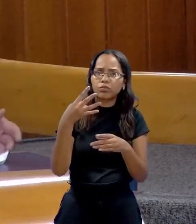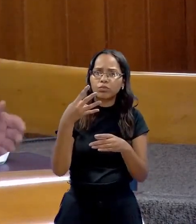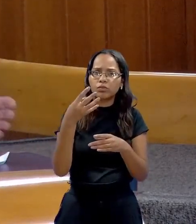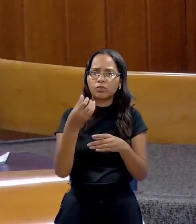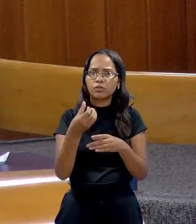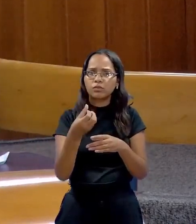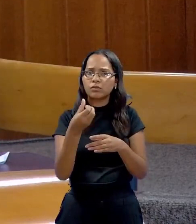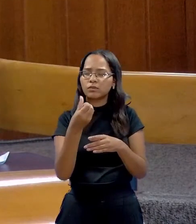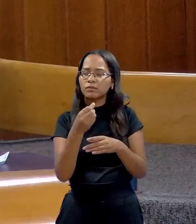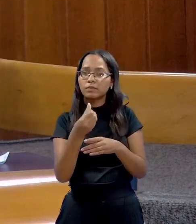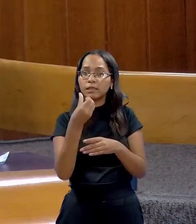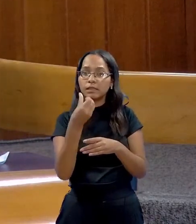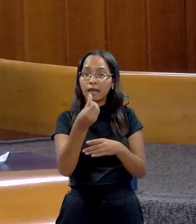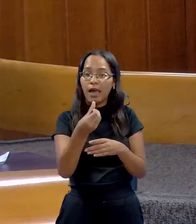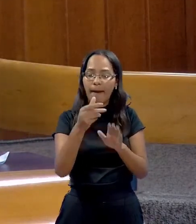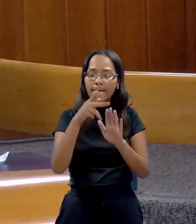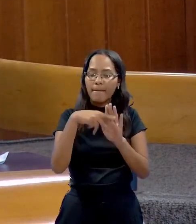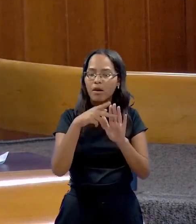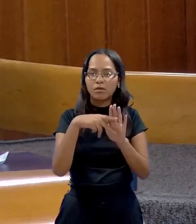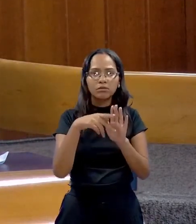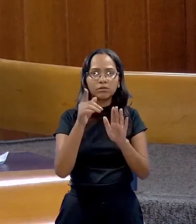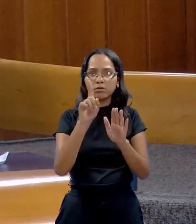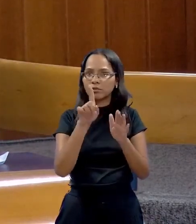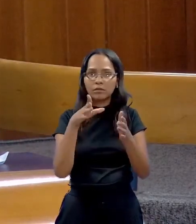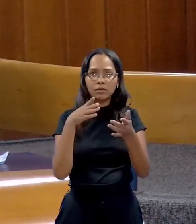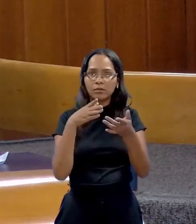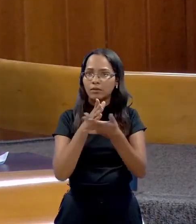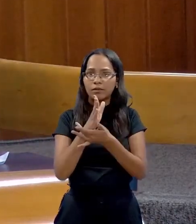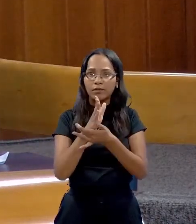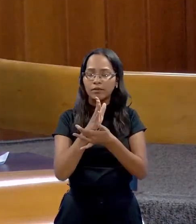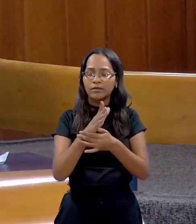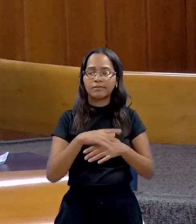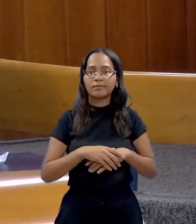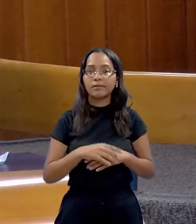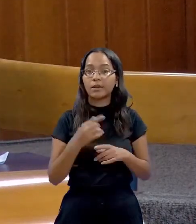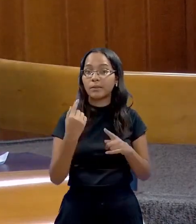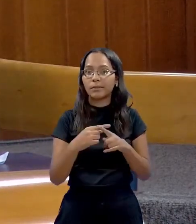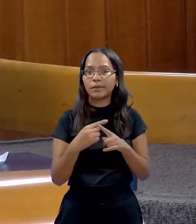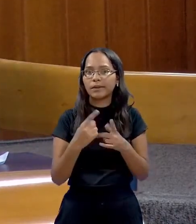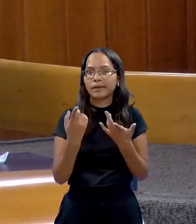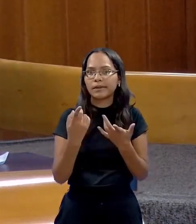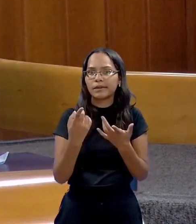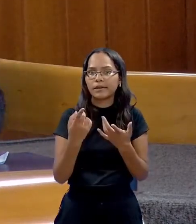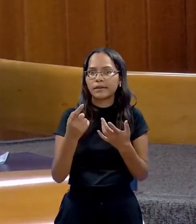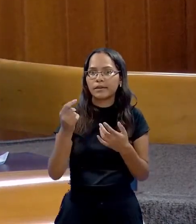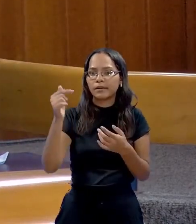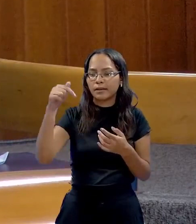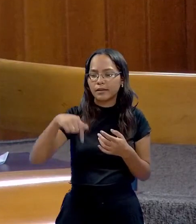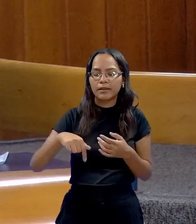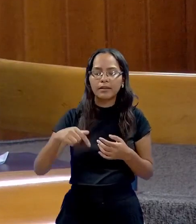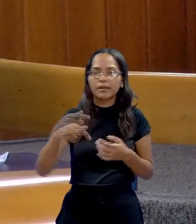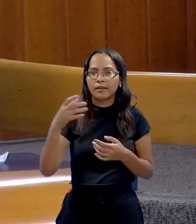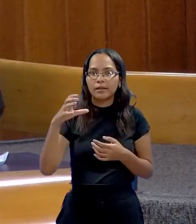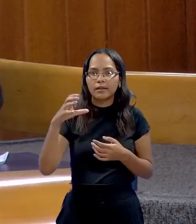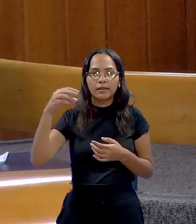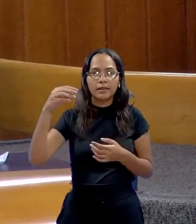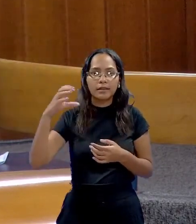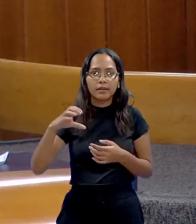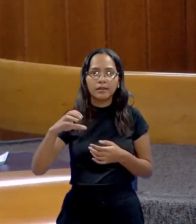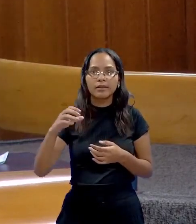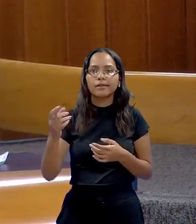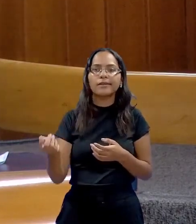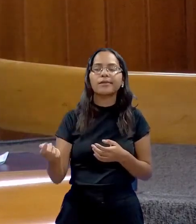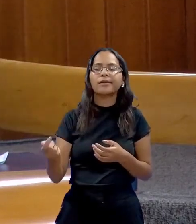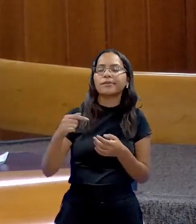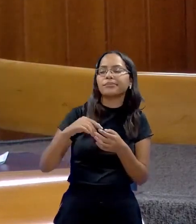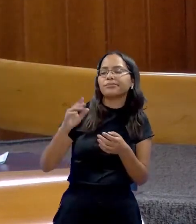1, 2, 3, 4, 5, 6 projetos da vereadora, ficou sem me aprovar, porque não tem interesse em estar nessa casa. E é candidato à reeleição. Então, de forma,